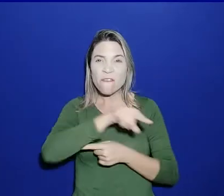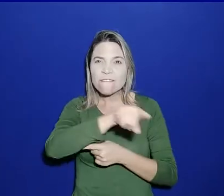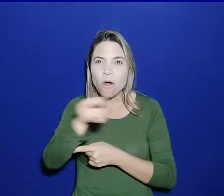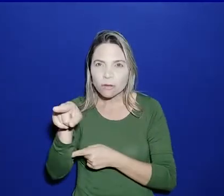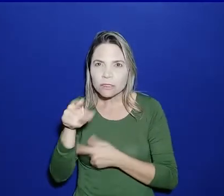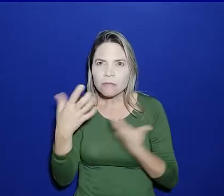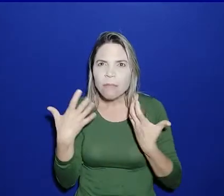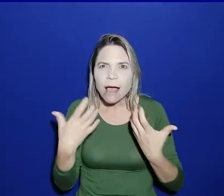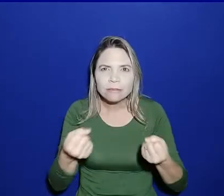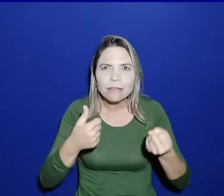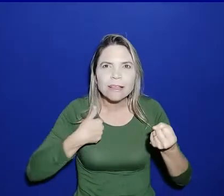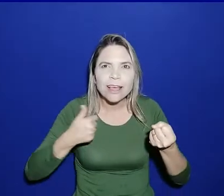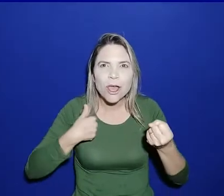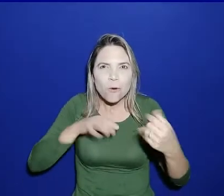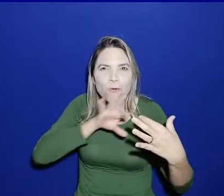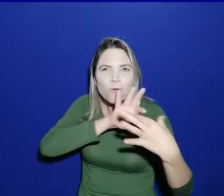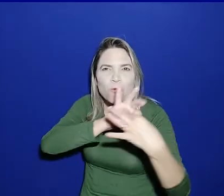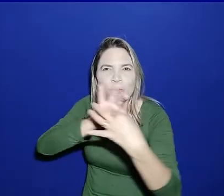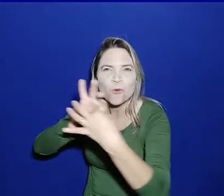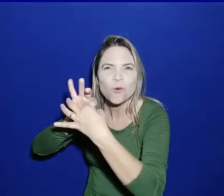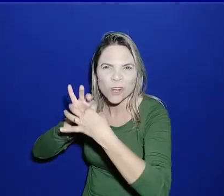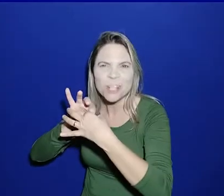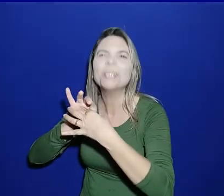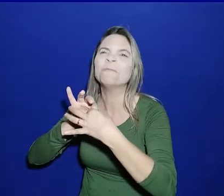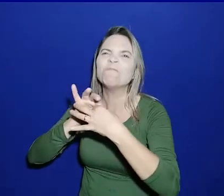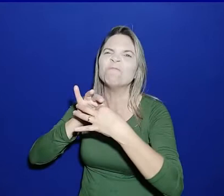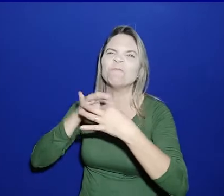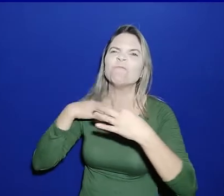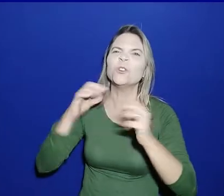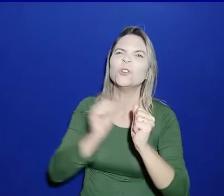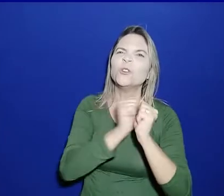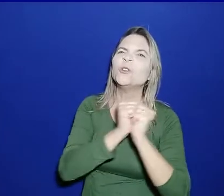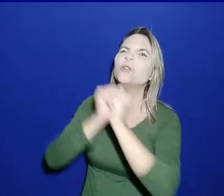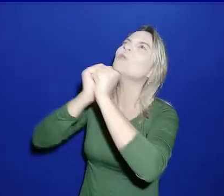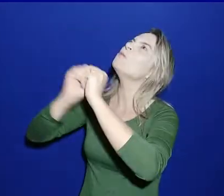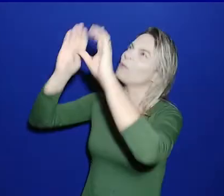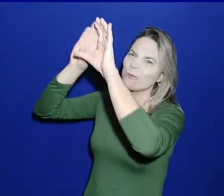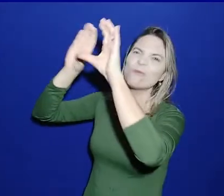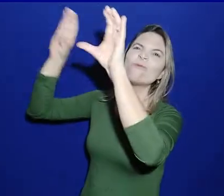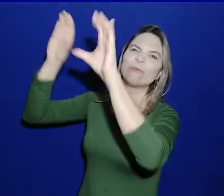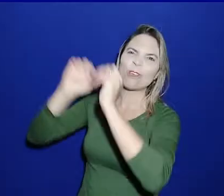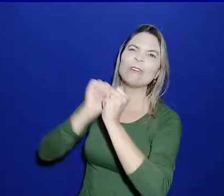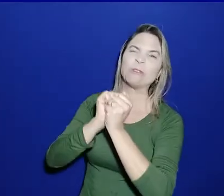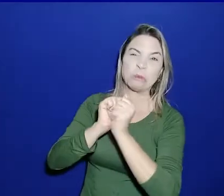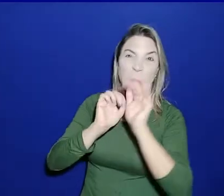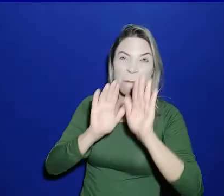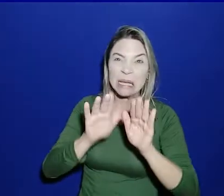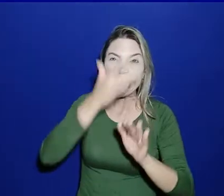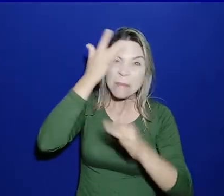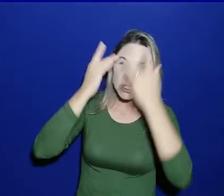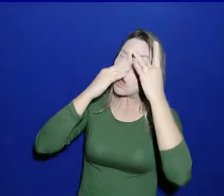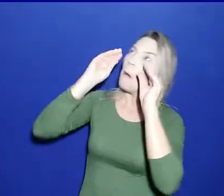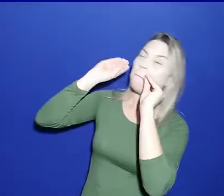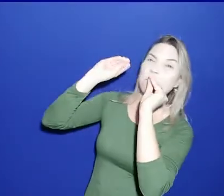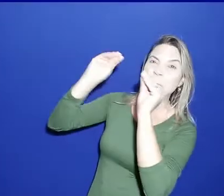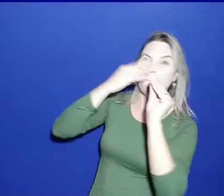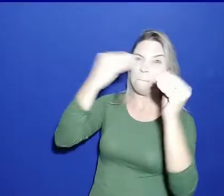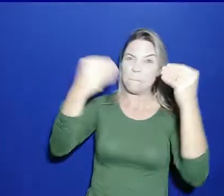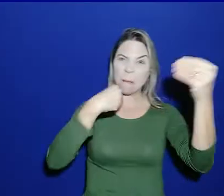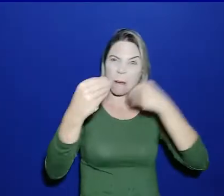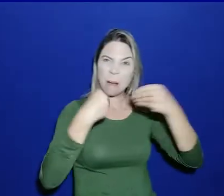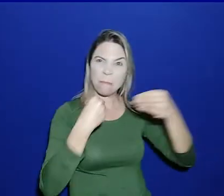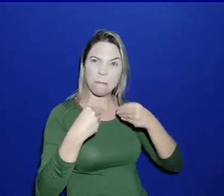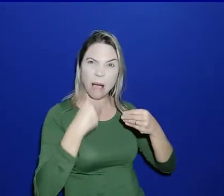homens, também eu confessarei diante de meu Pai que está nos céus. Mas aquele que me negar diante dos